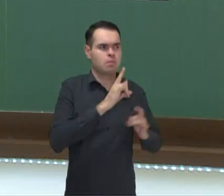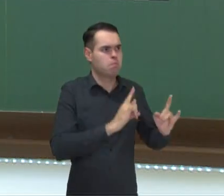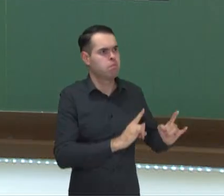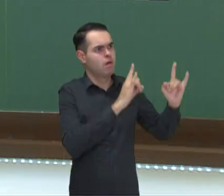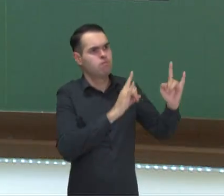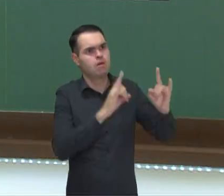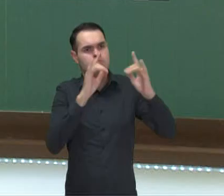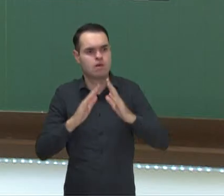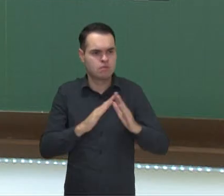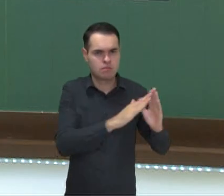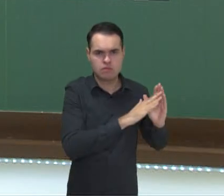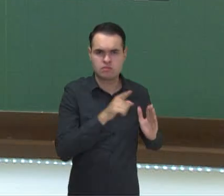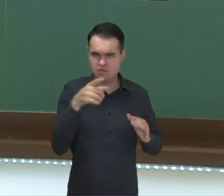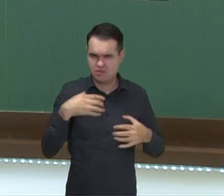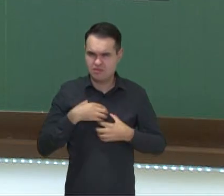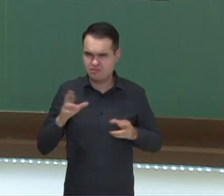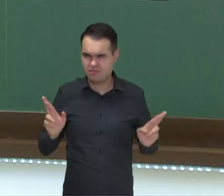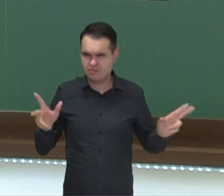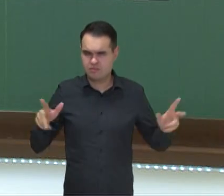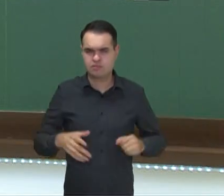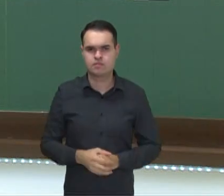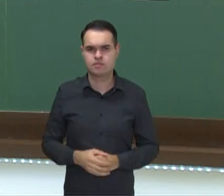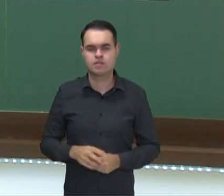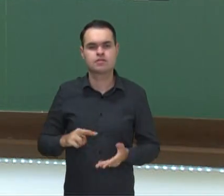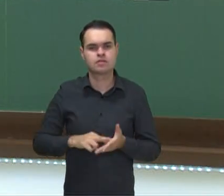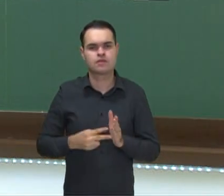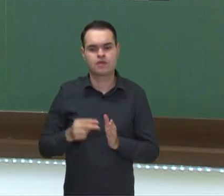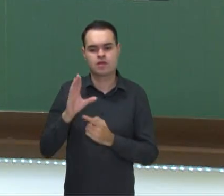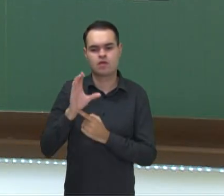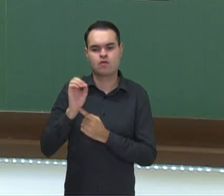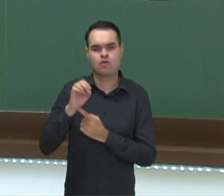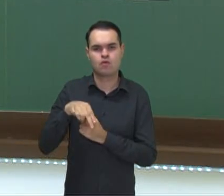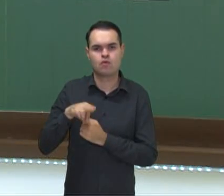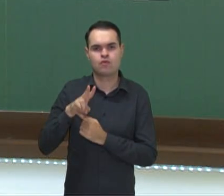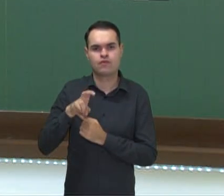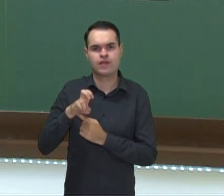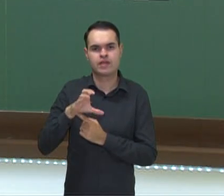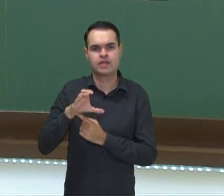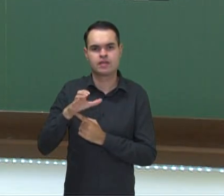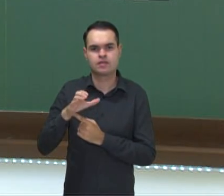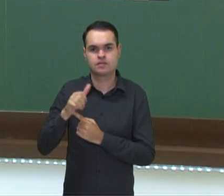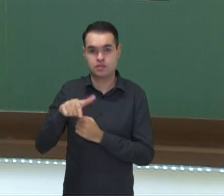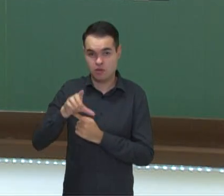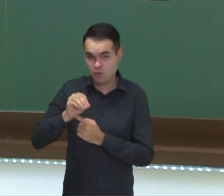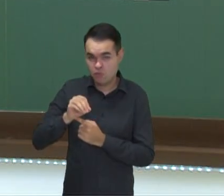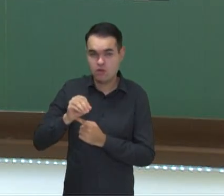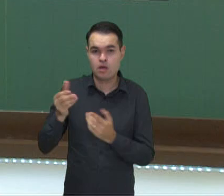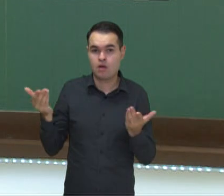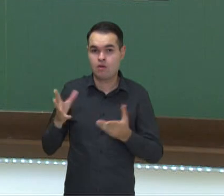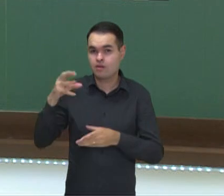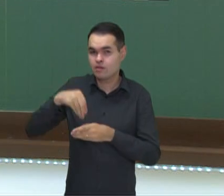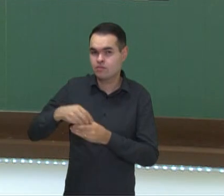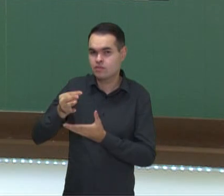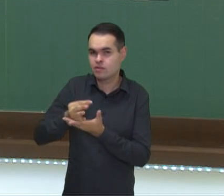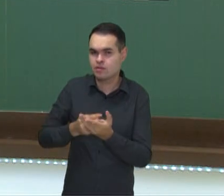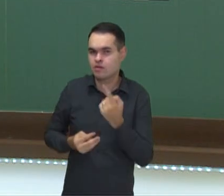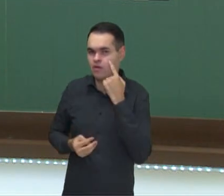essa sensação? Isso tem muito a ver com a convecção, e é o que nós temos aqui nesse texto. Então acompanhe a